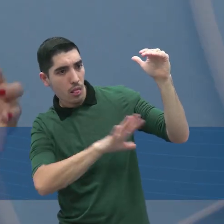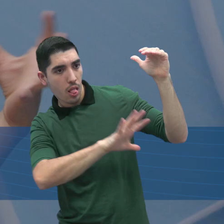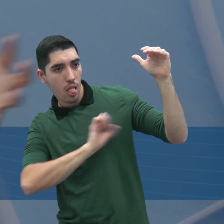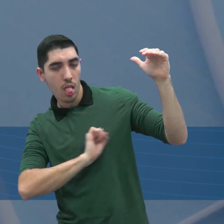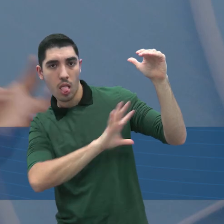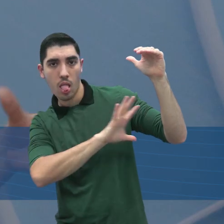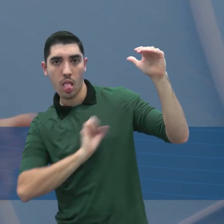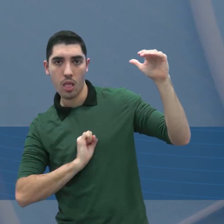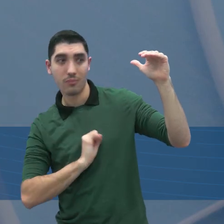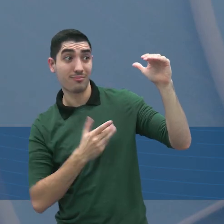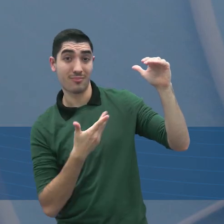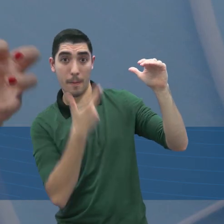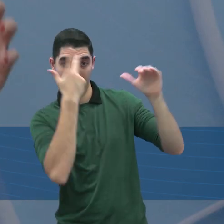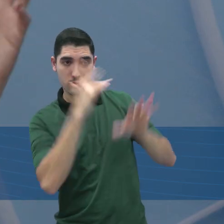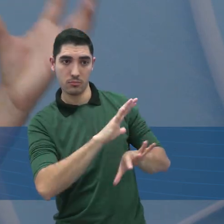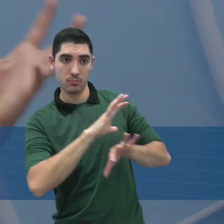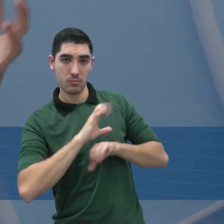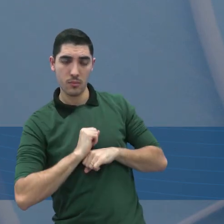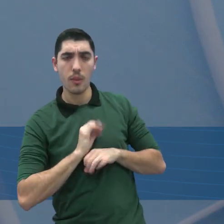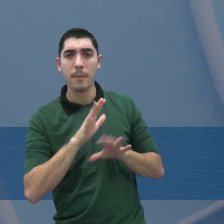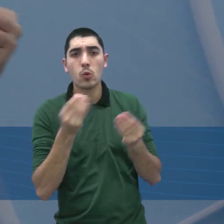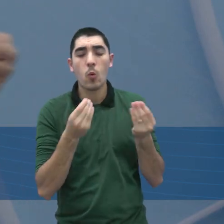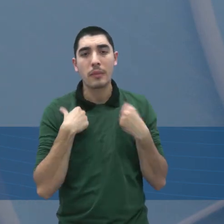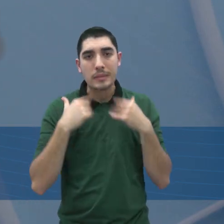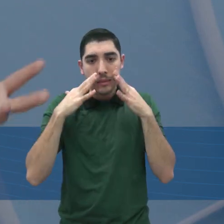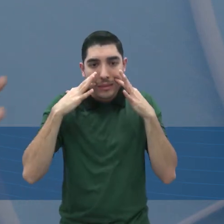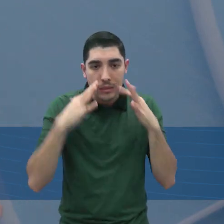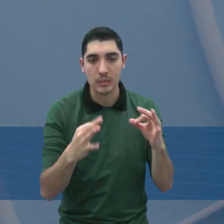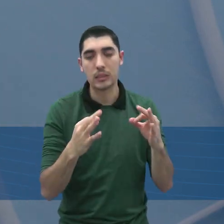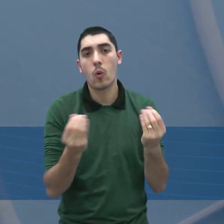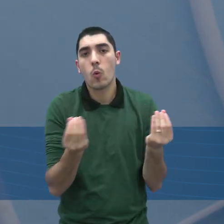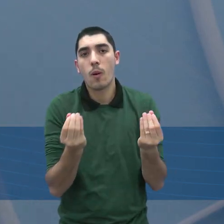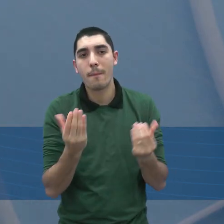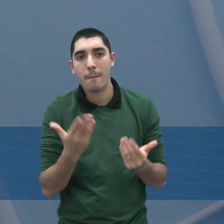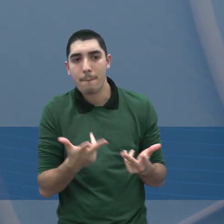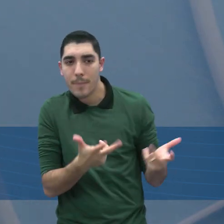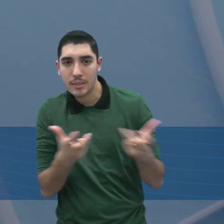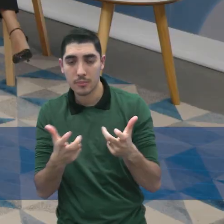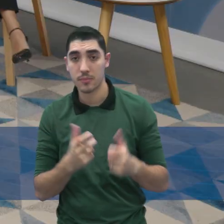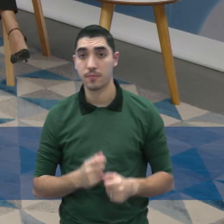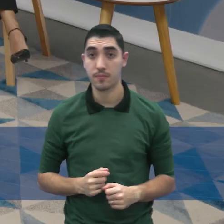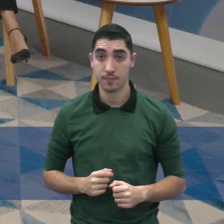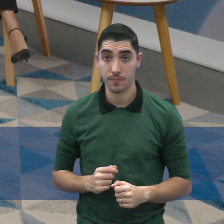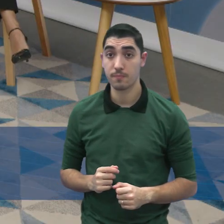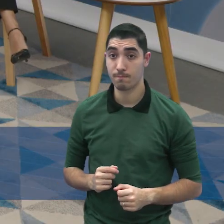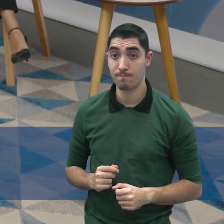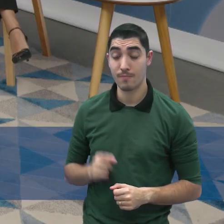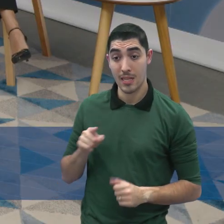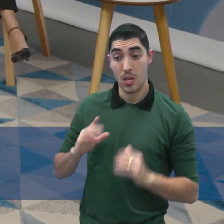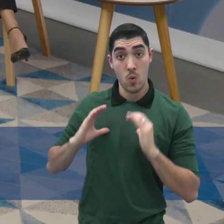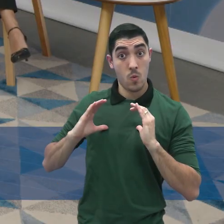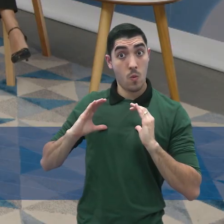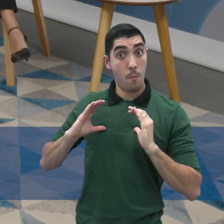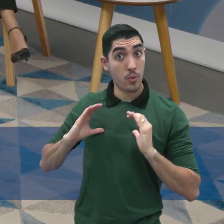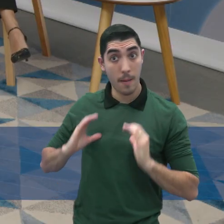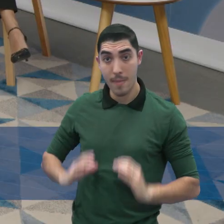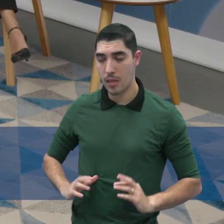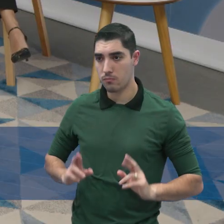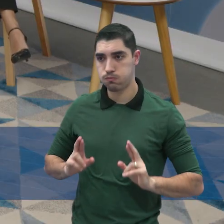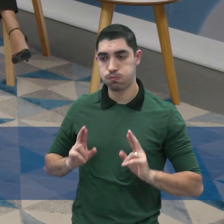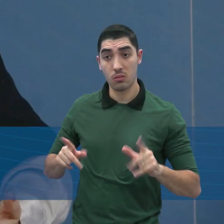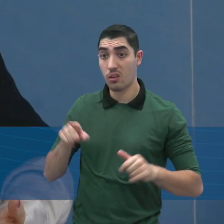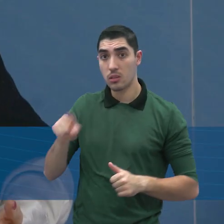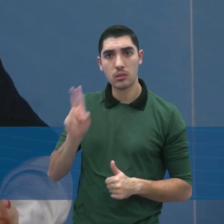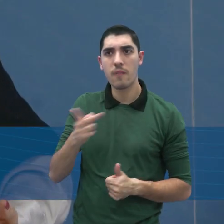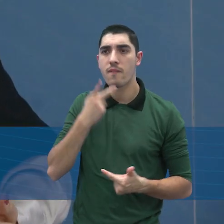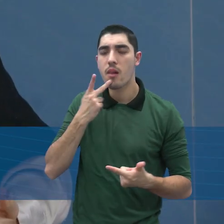até as pessoas próximas, né, ficarem atentas, como intervir nesses casos? Comportamento compulsivo,